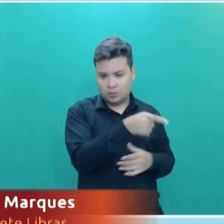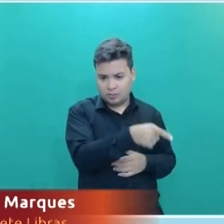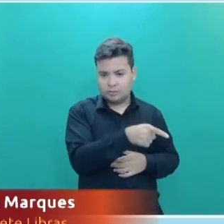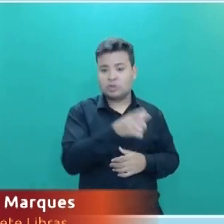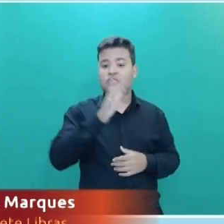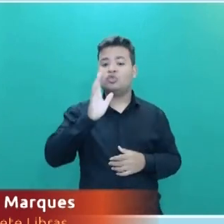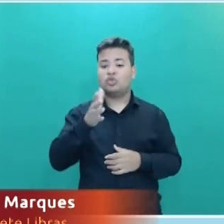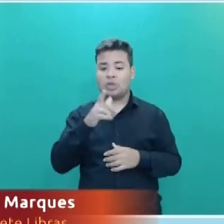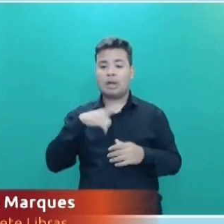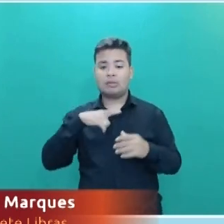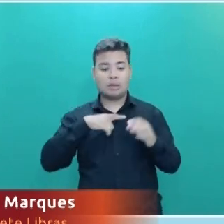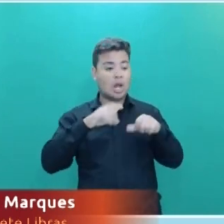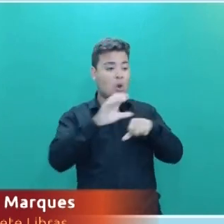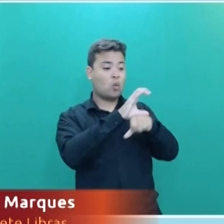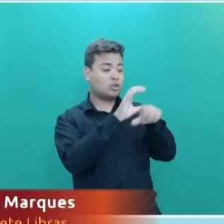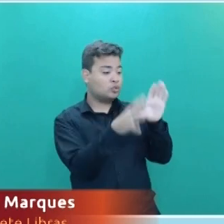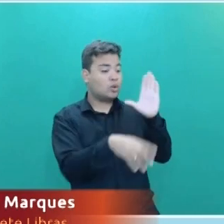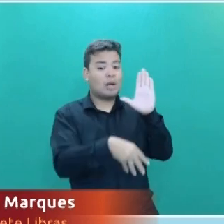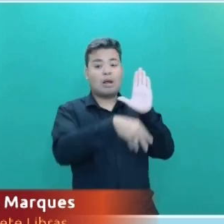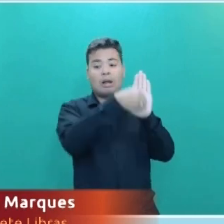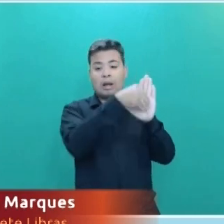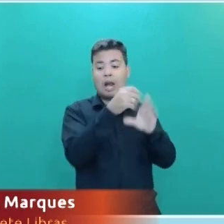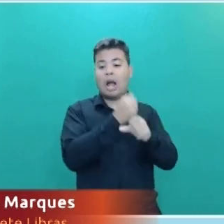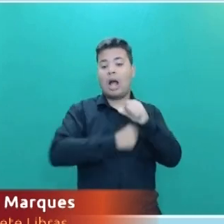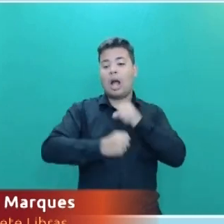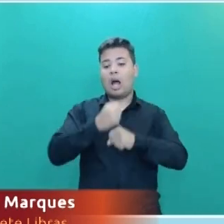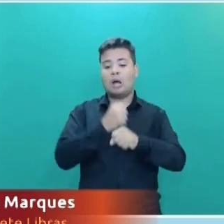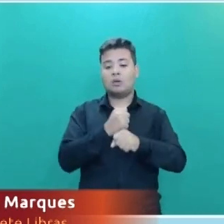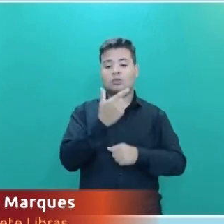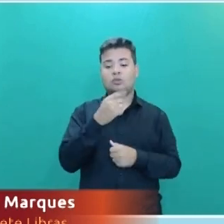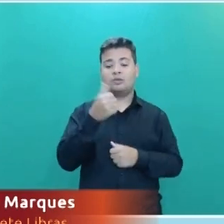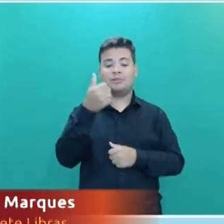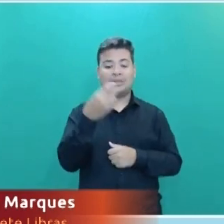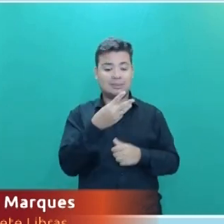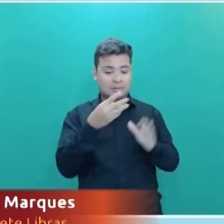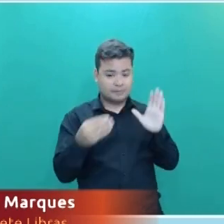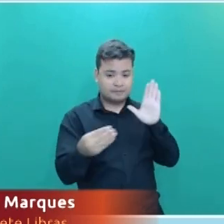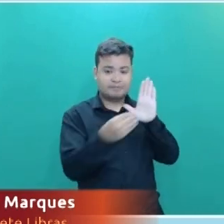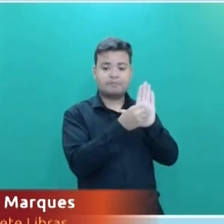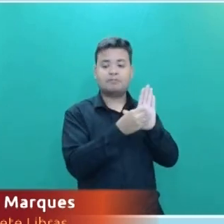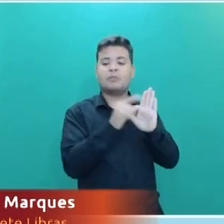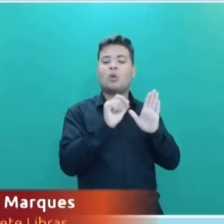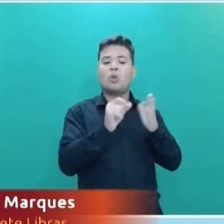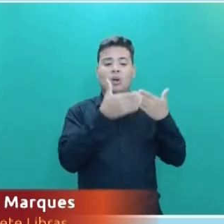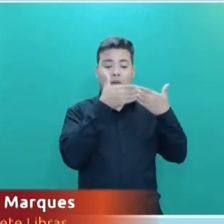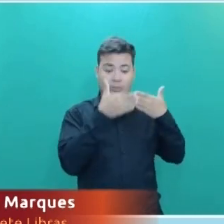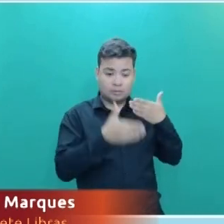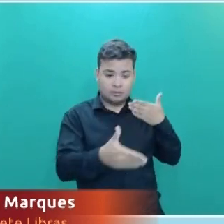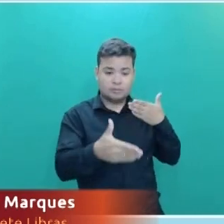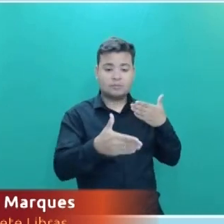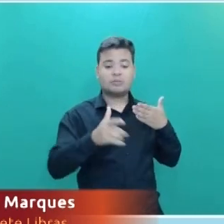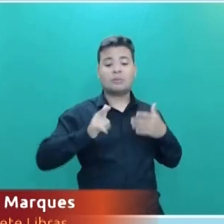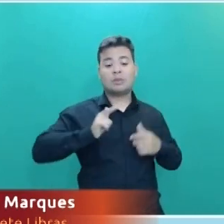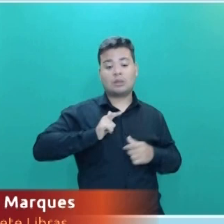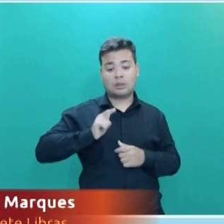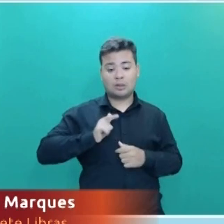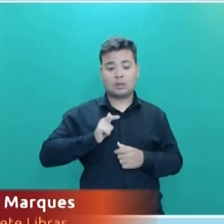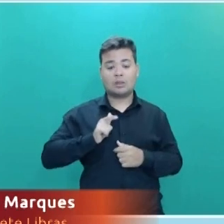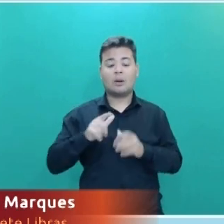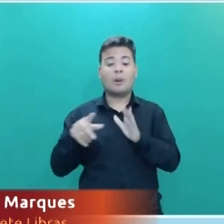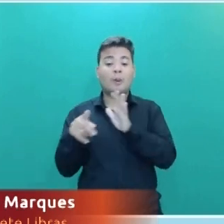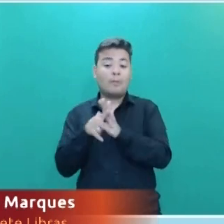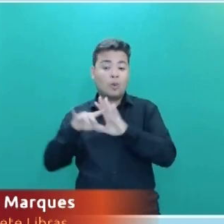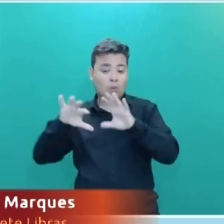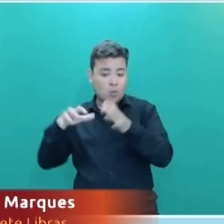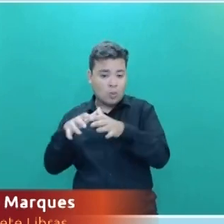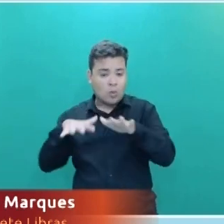emenda constitucional em 2013, e de lá para cá, por força da tentativa da bancada ruralista de